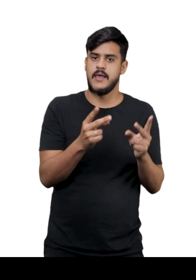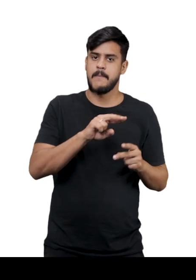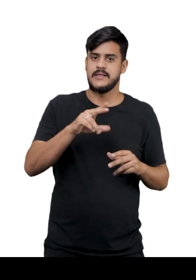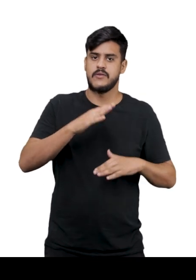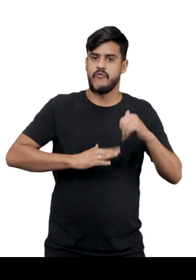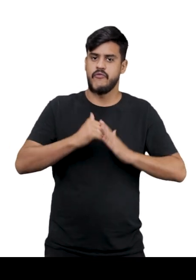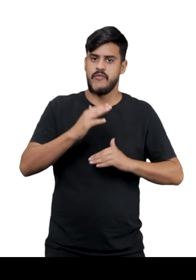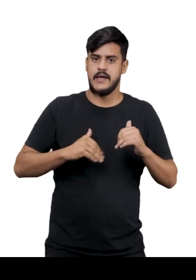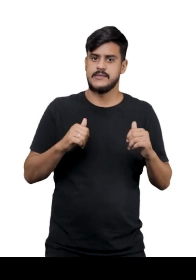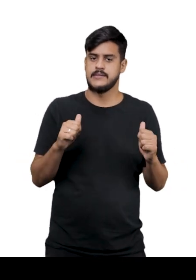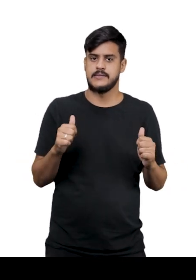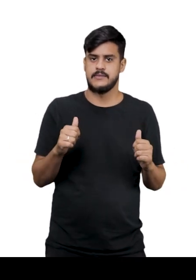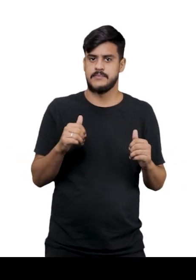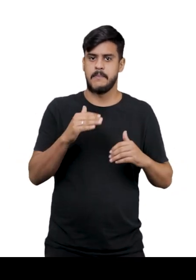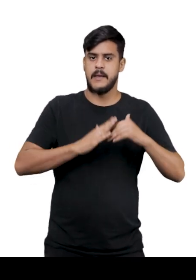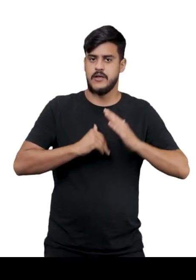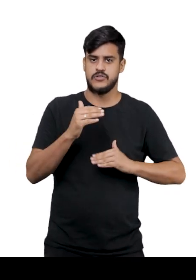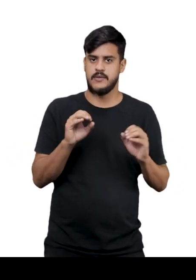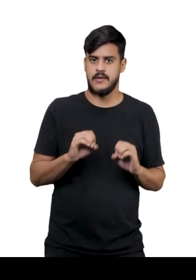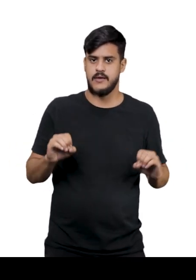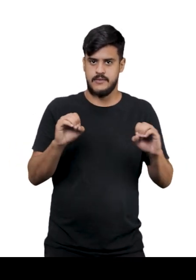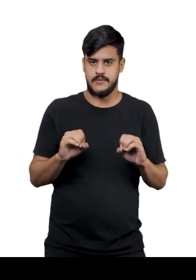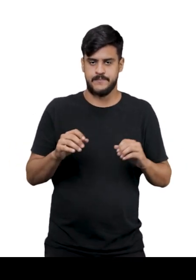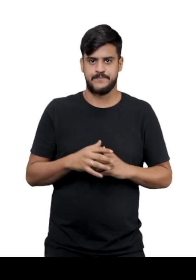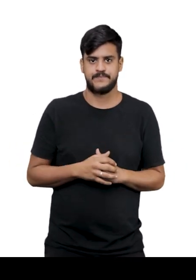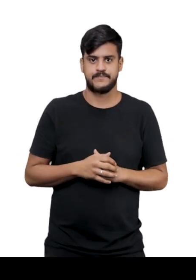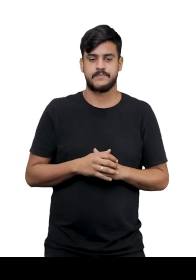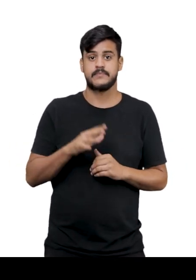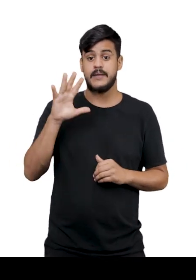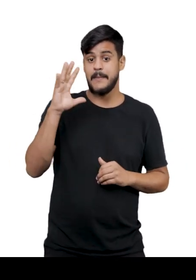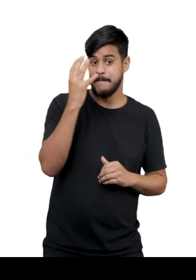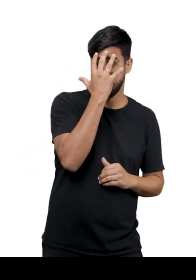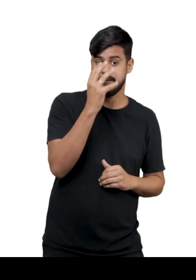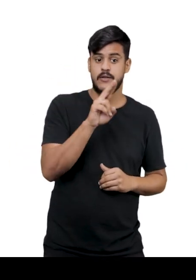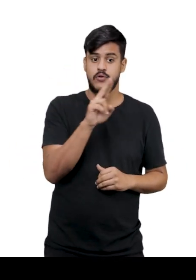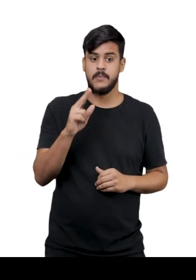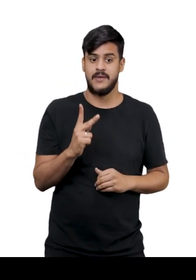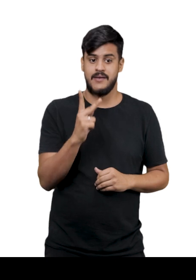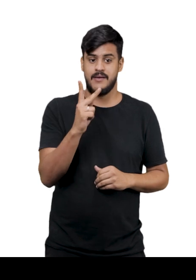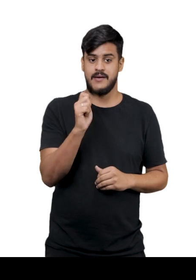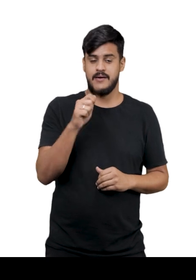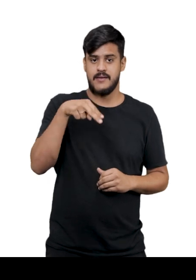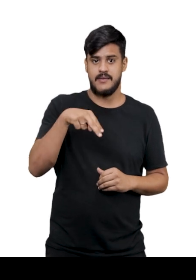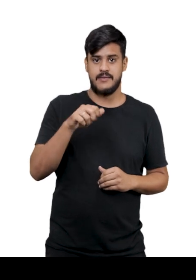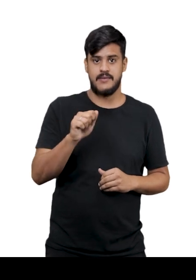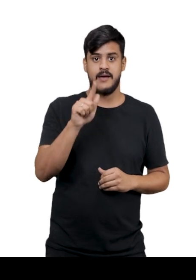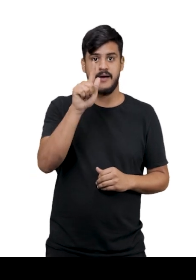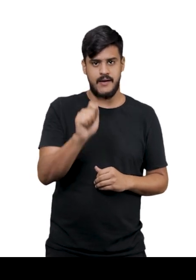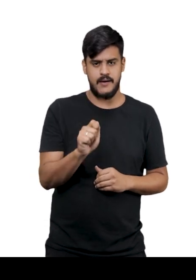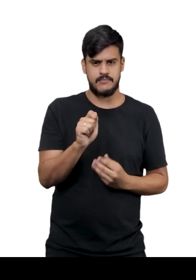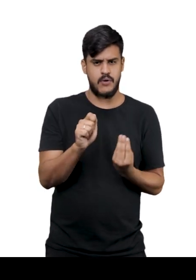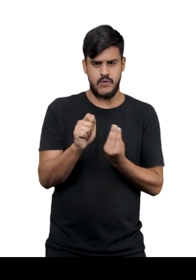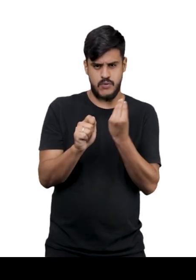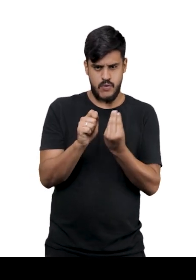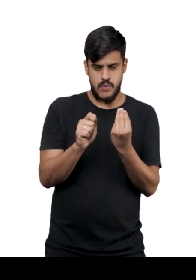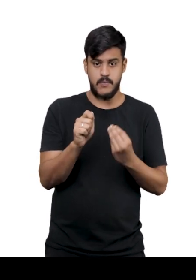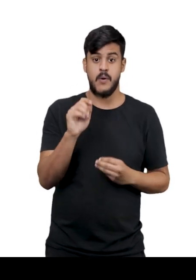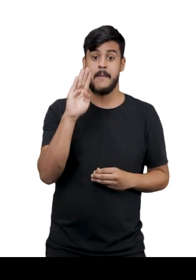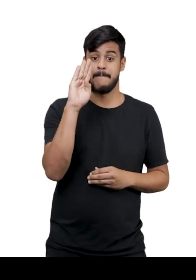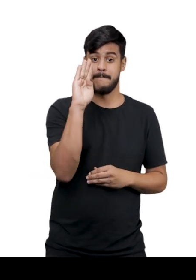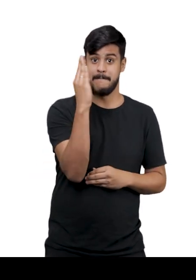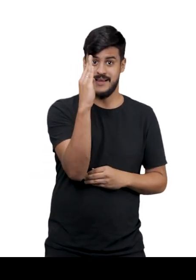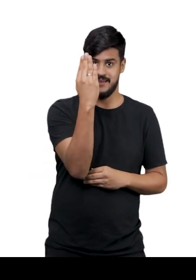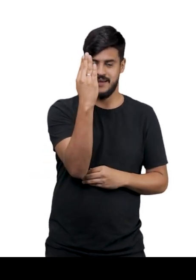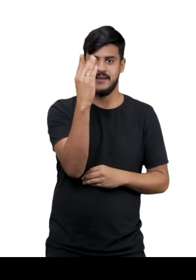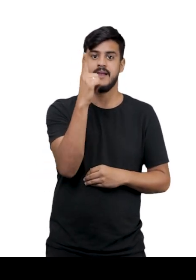propriamente utilizada em rituais. As máscaras do tipo Kanagá se caracterizam por uma estrutura de madeira em